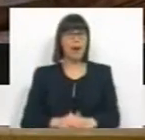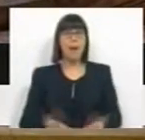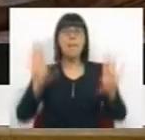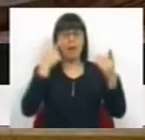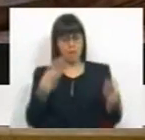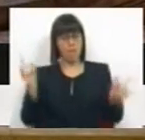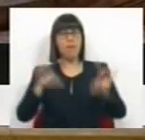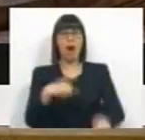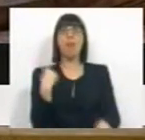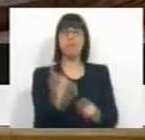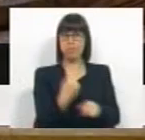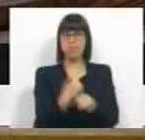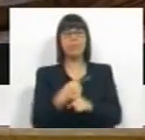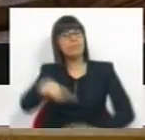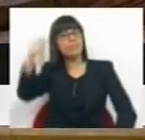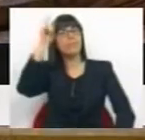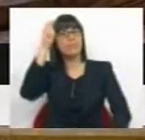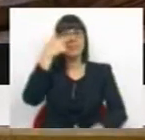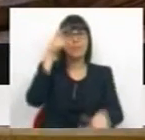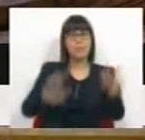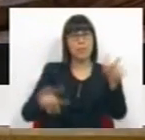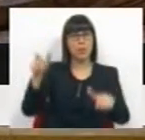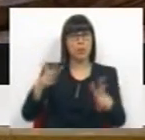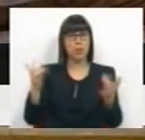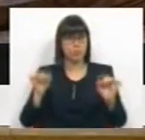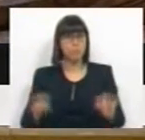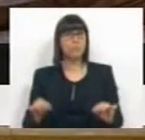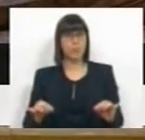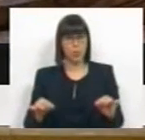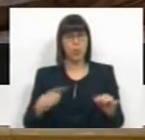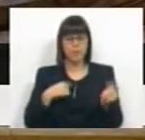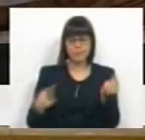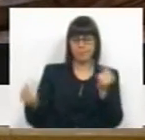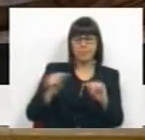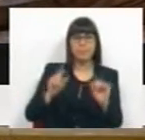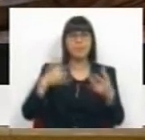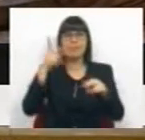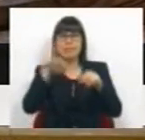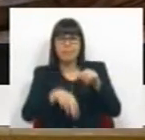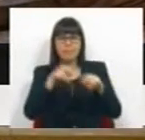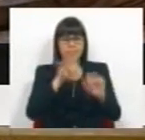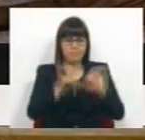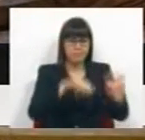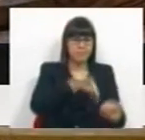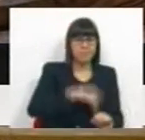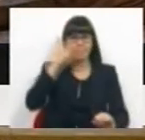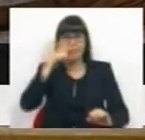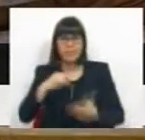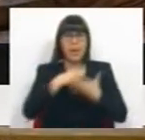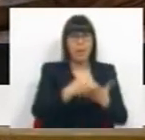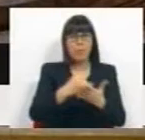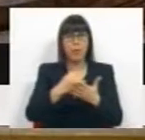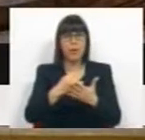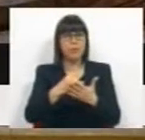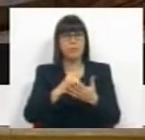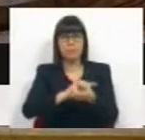Mas um regresso também ao respeito pelas pessoas. Hoje, em vez de discutirmos quando se cortem salários, reformas e apoios